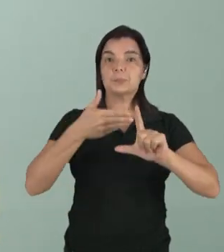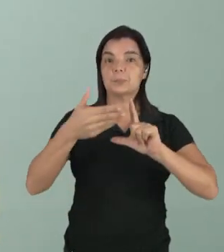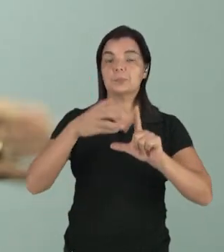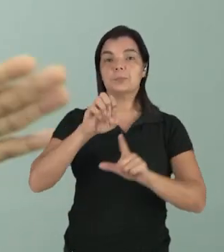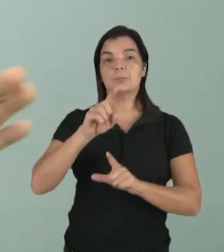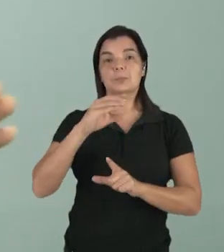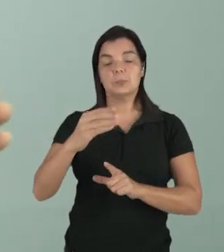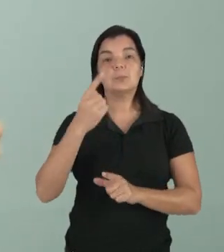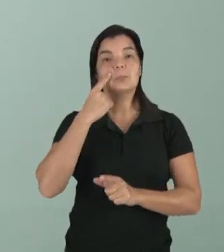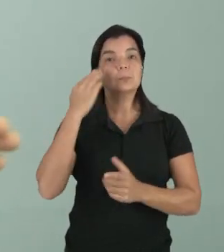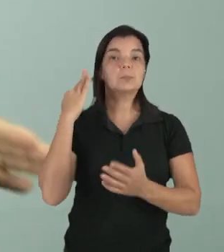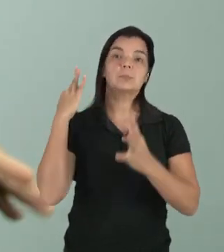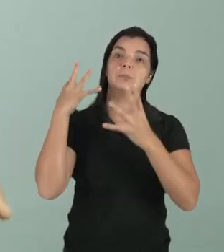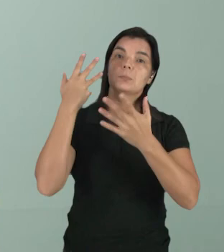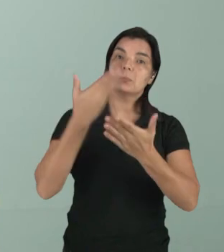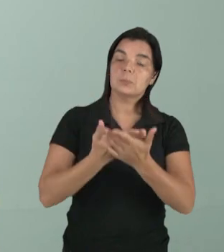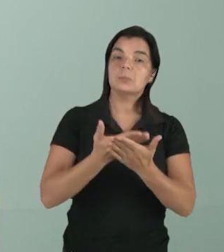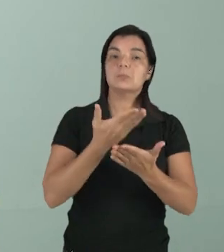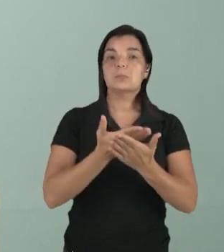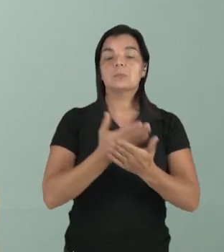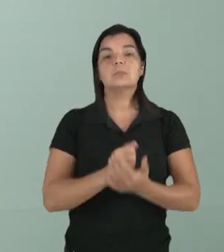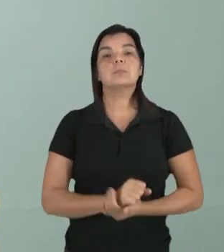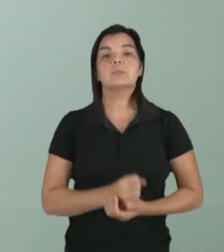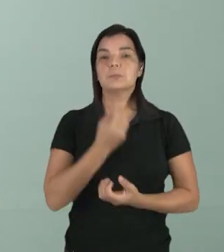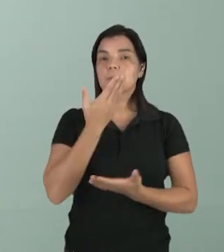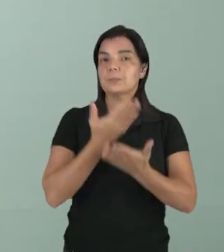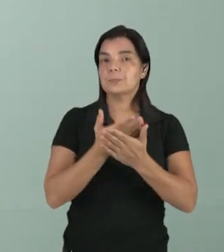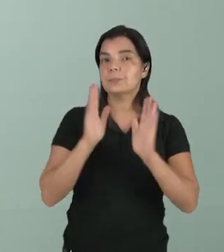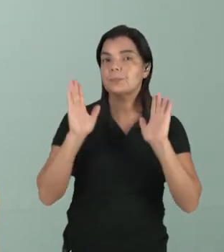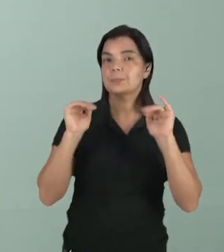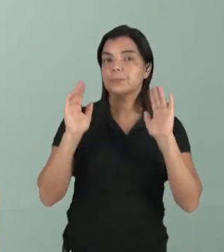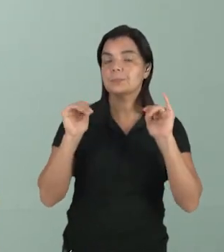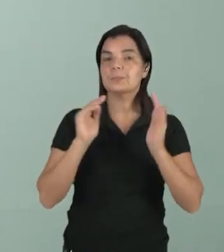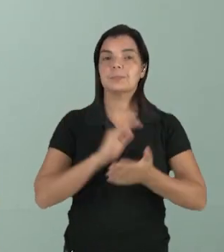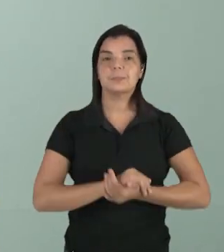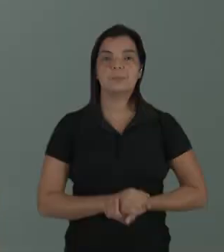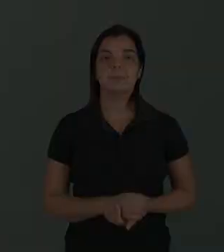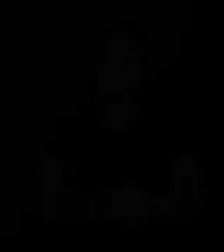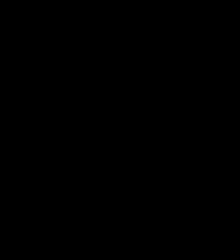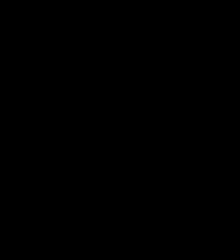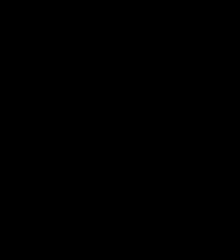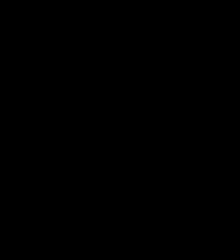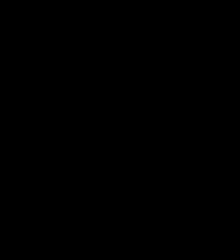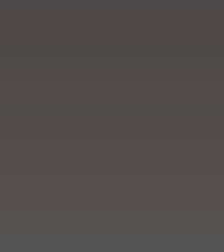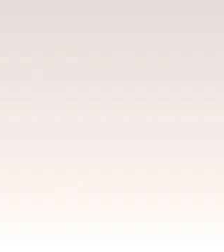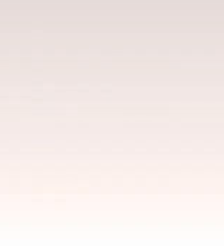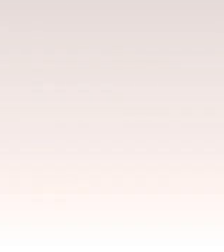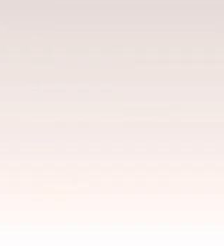plataforma Eduque para rever essa e outras aulas. Bons estudos e até a próxima!